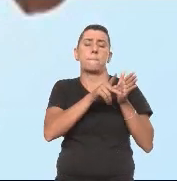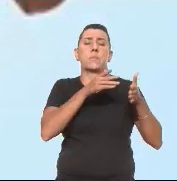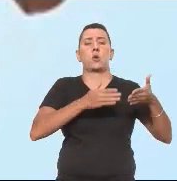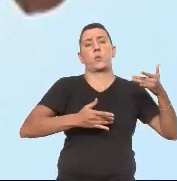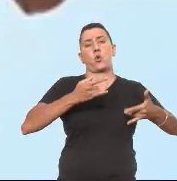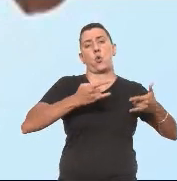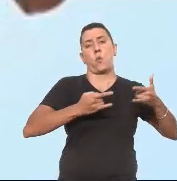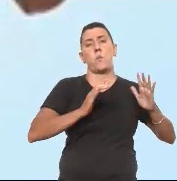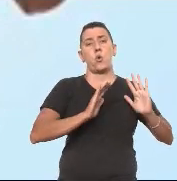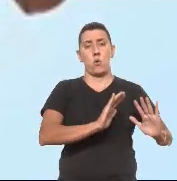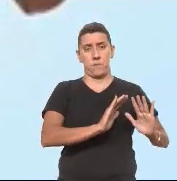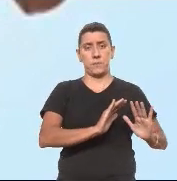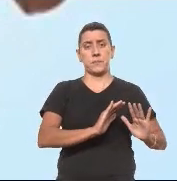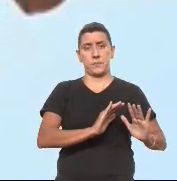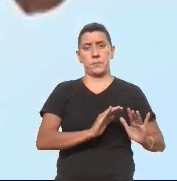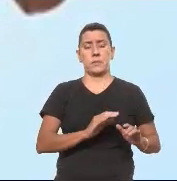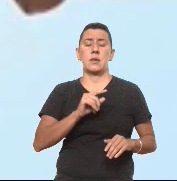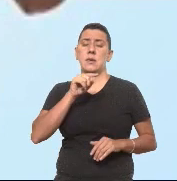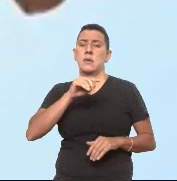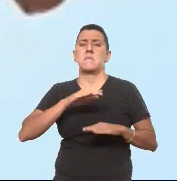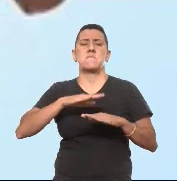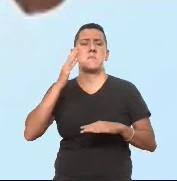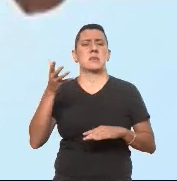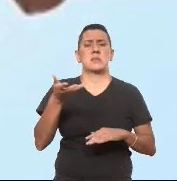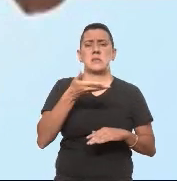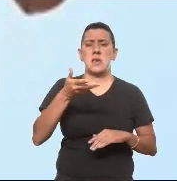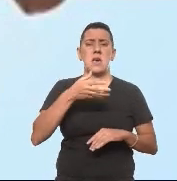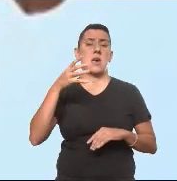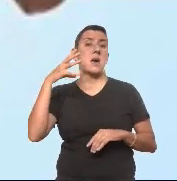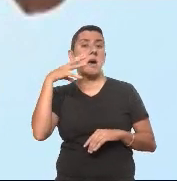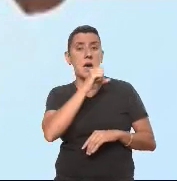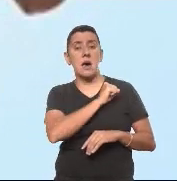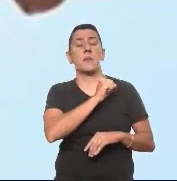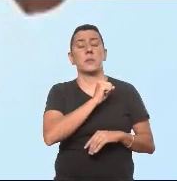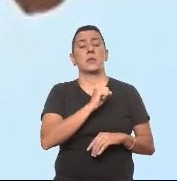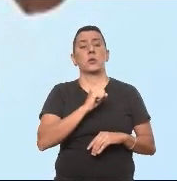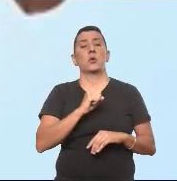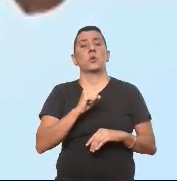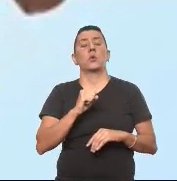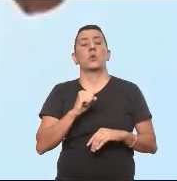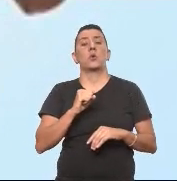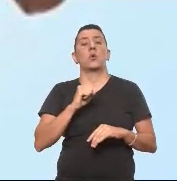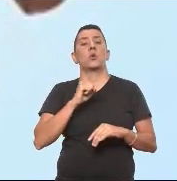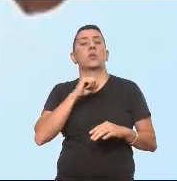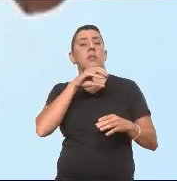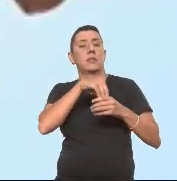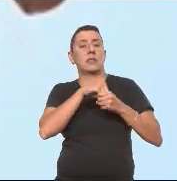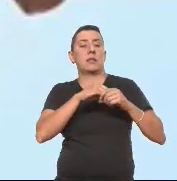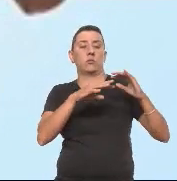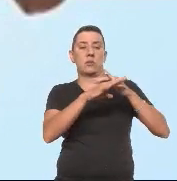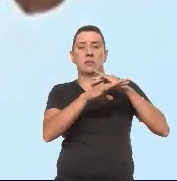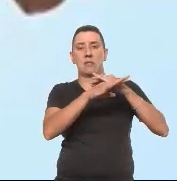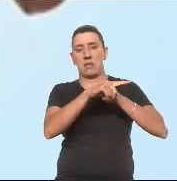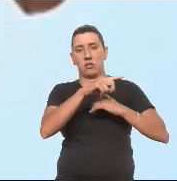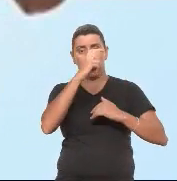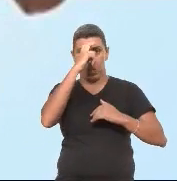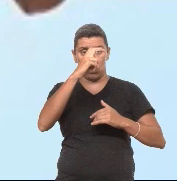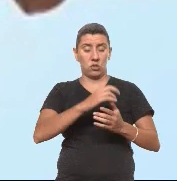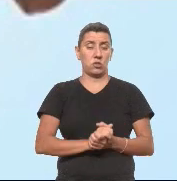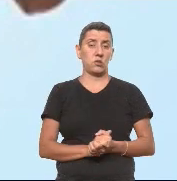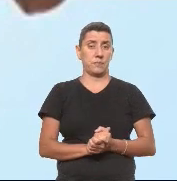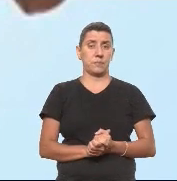Inteligência Artificial e isso traz Muito mais agilidade muito mais é recursos na uma cidade inteligente